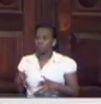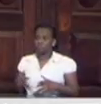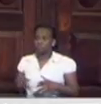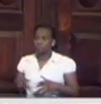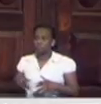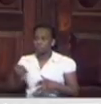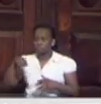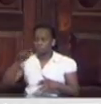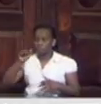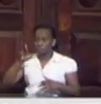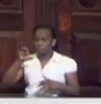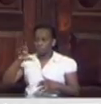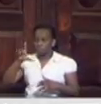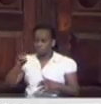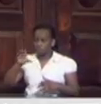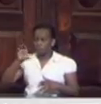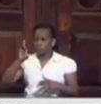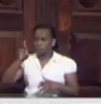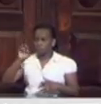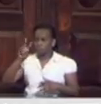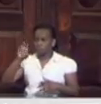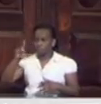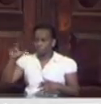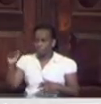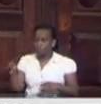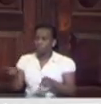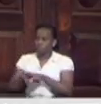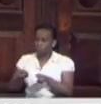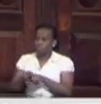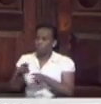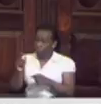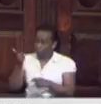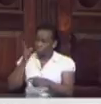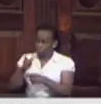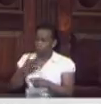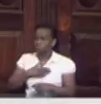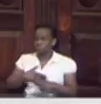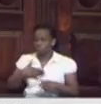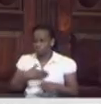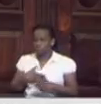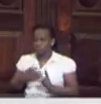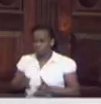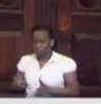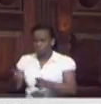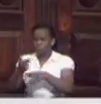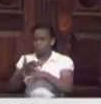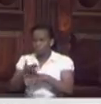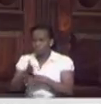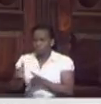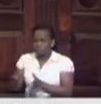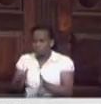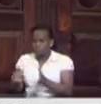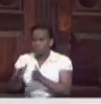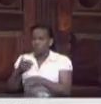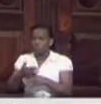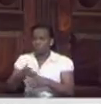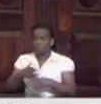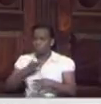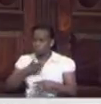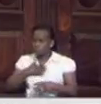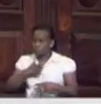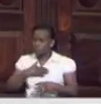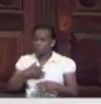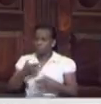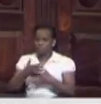Marcelo Crivella, possa também ser muito feliz na condução dessa cidade, a minha cidade, a cidade